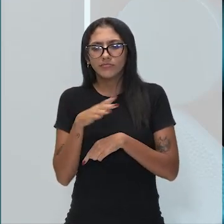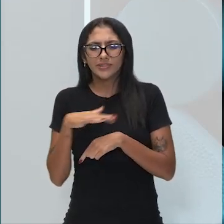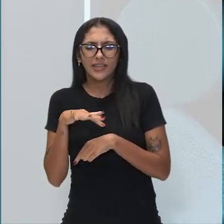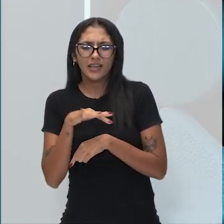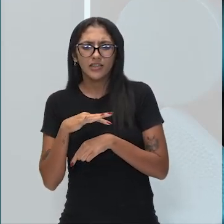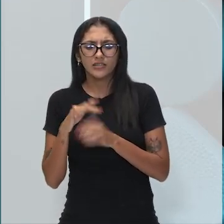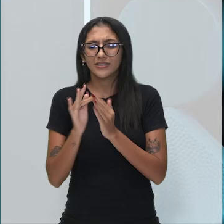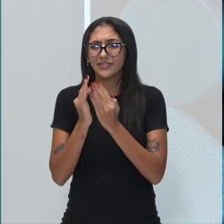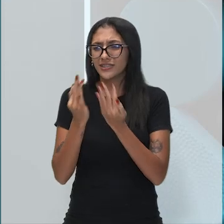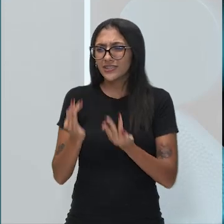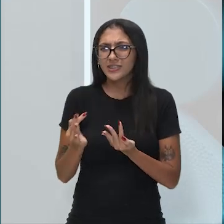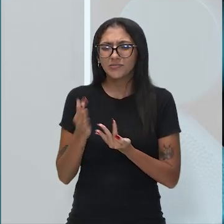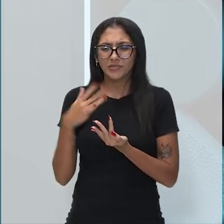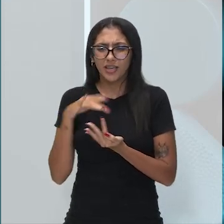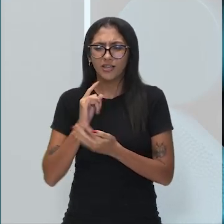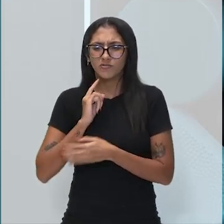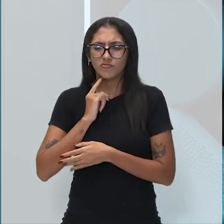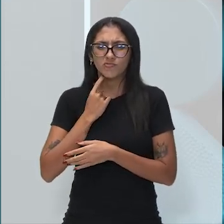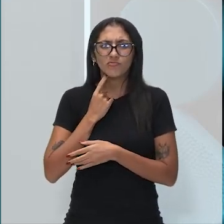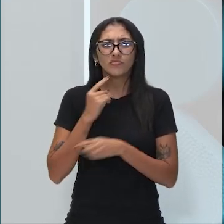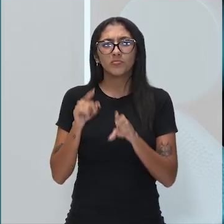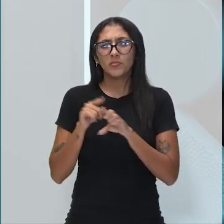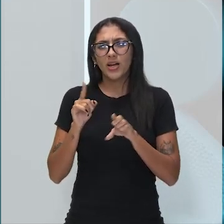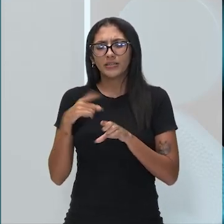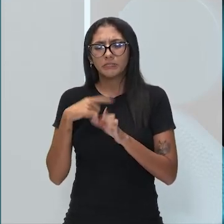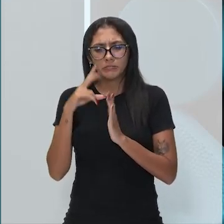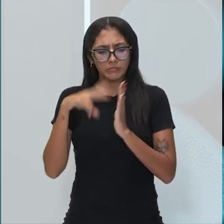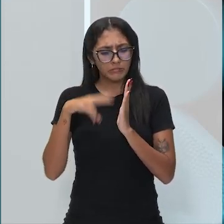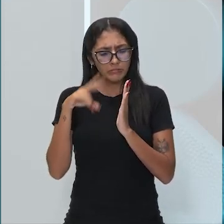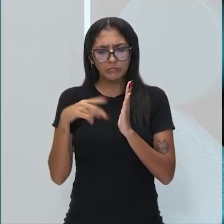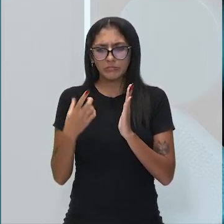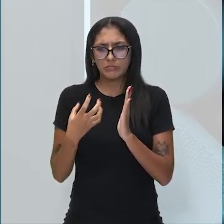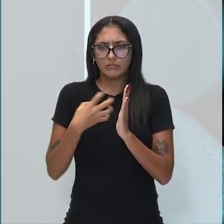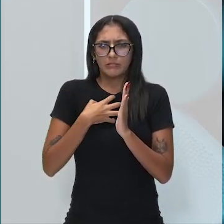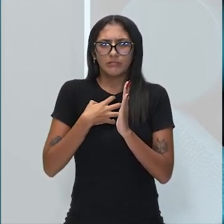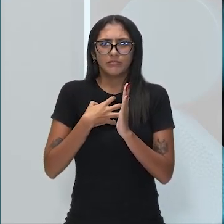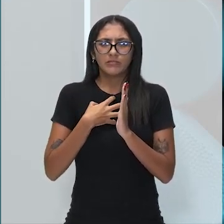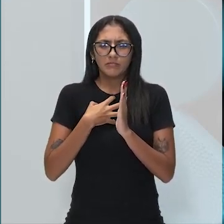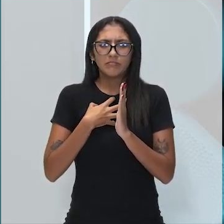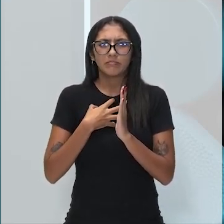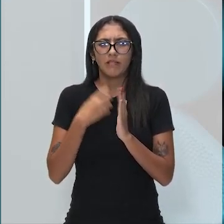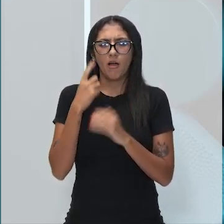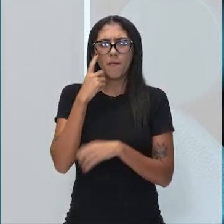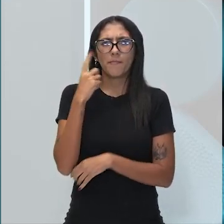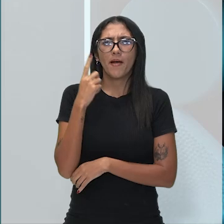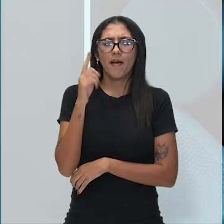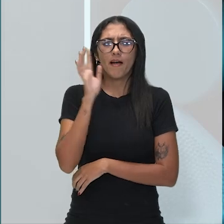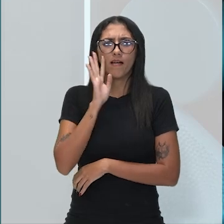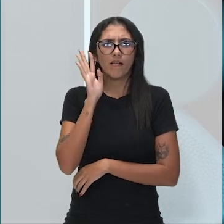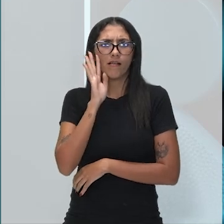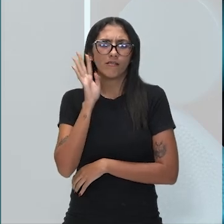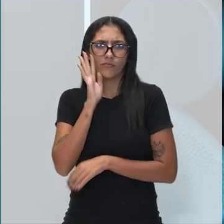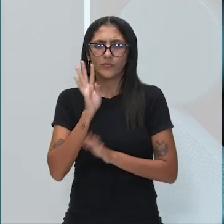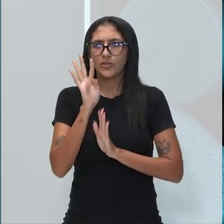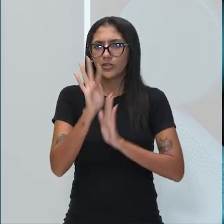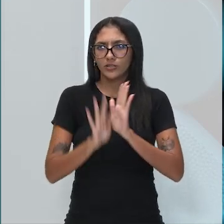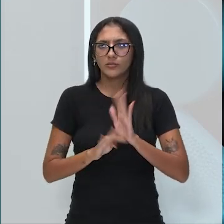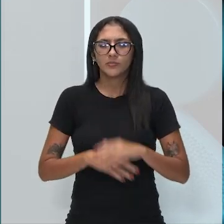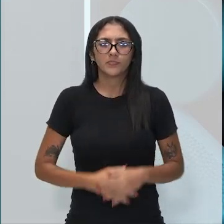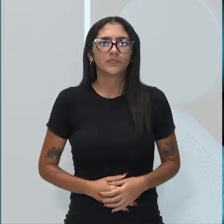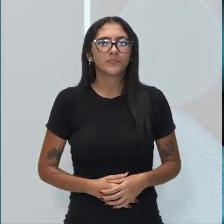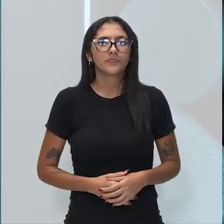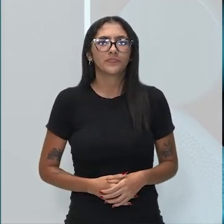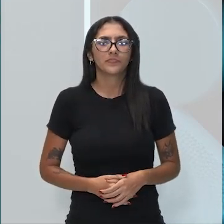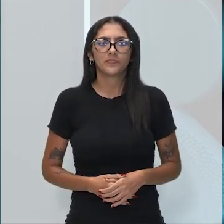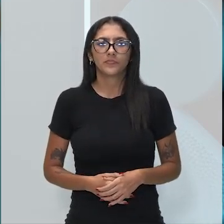meio à poeira mesmo. Então percebo que é uma imagem muito forte que é construída ali nesse texto. E ao longo